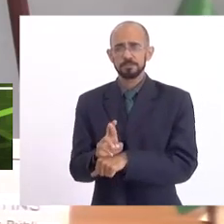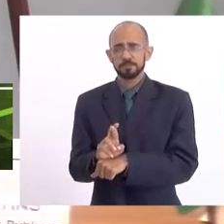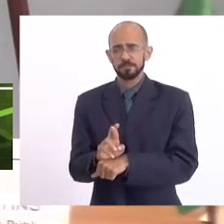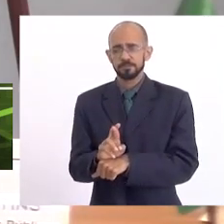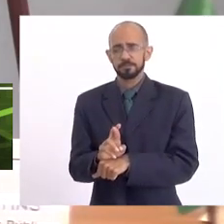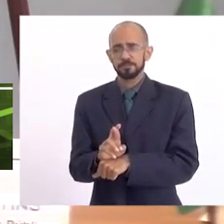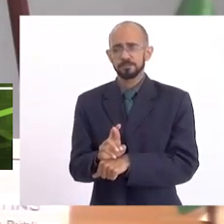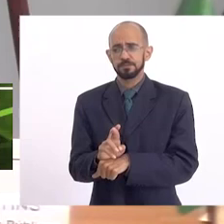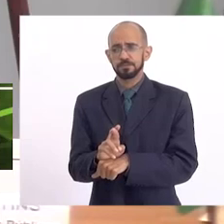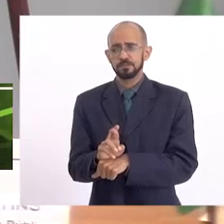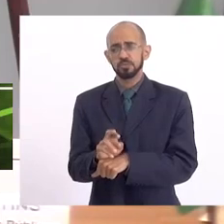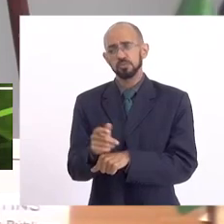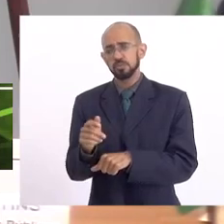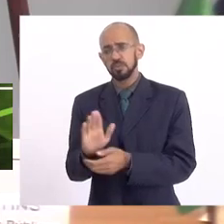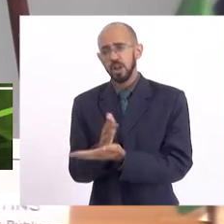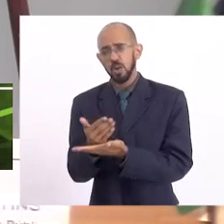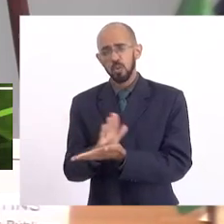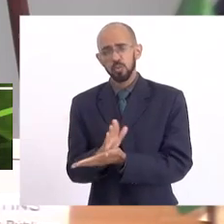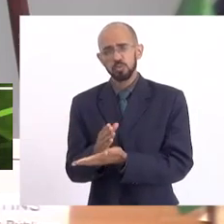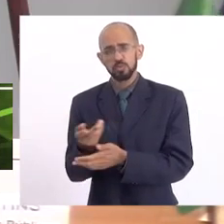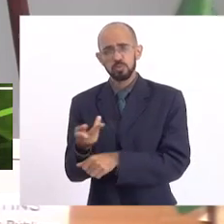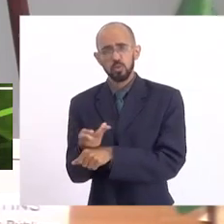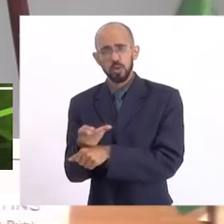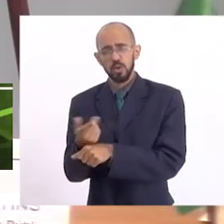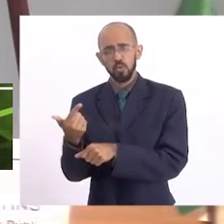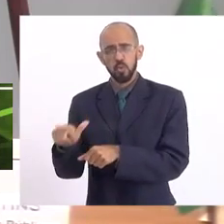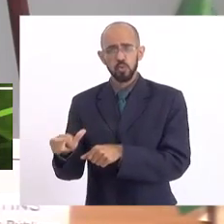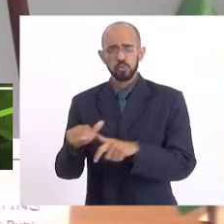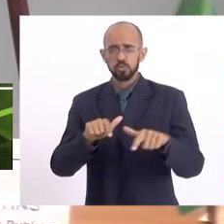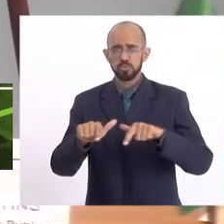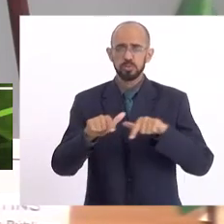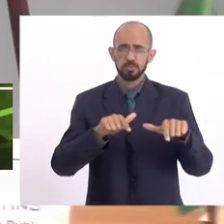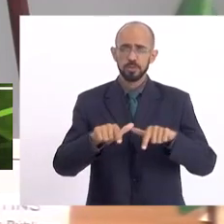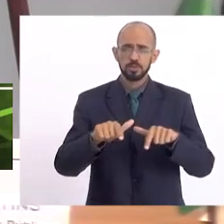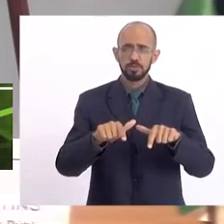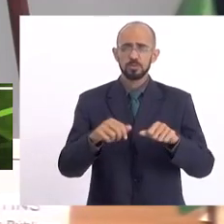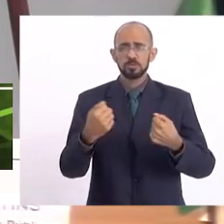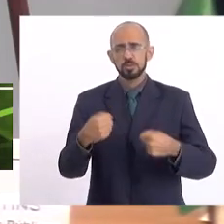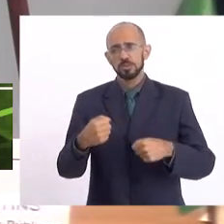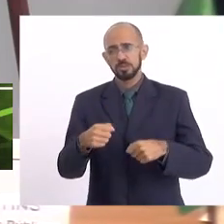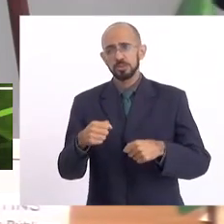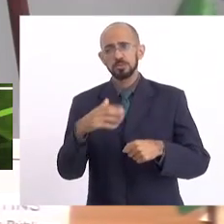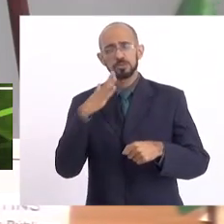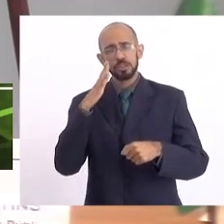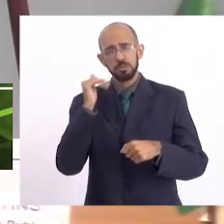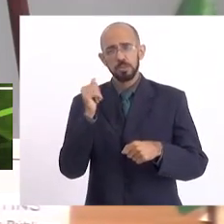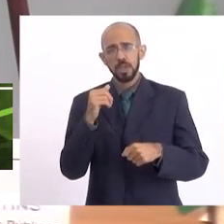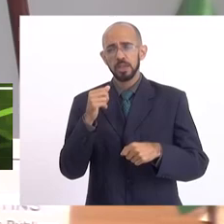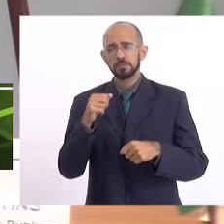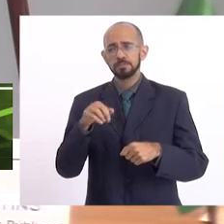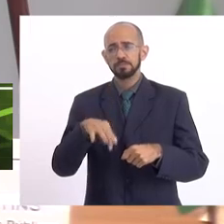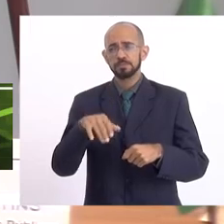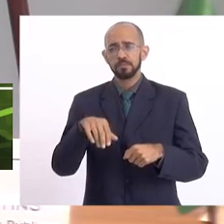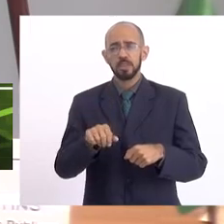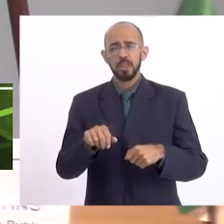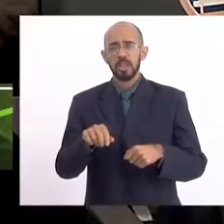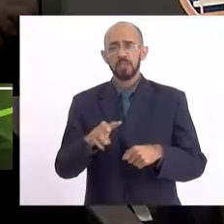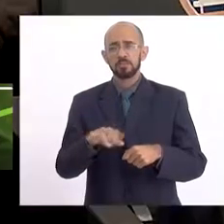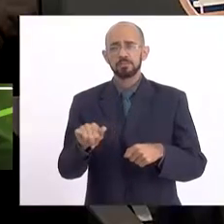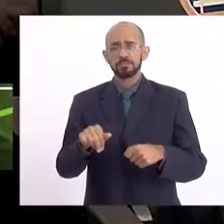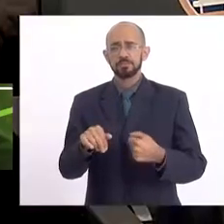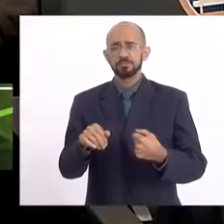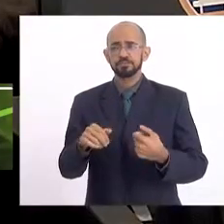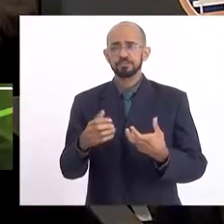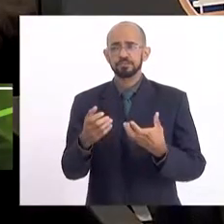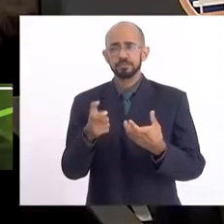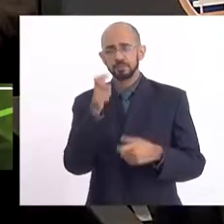outros empregos, até para a gente identificar quem realmente vai estar com a necessidade de ser funcionário